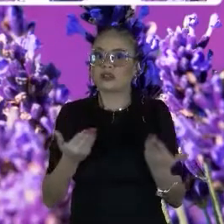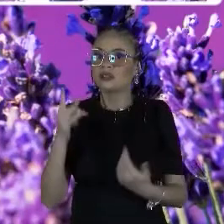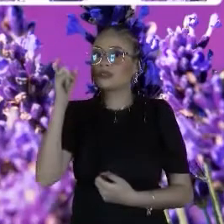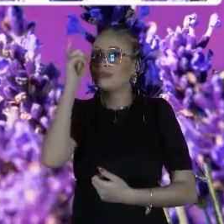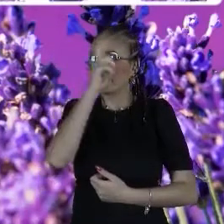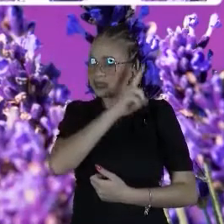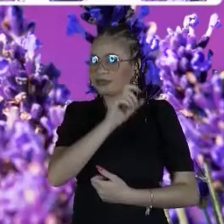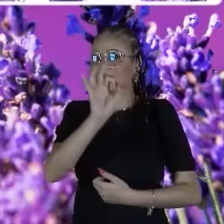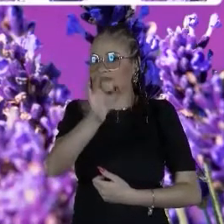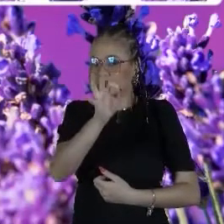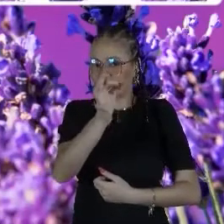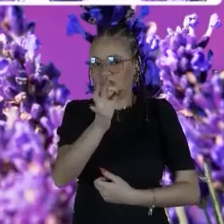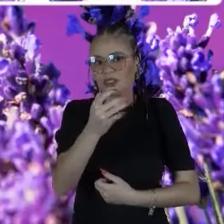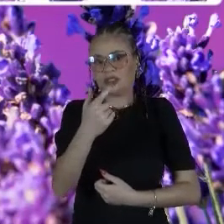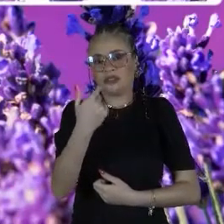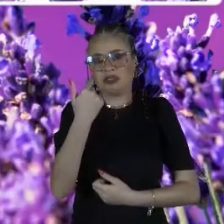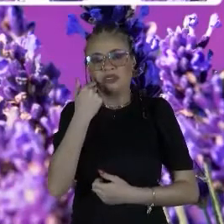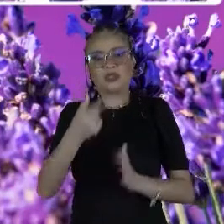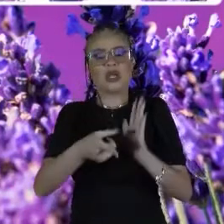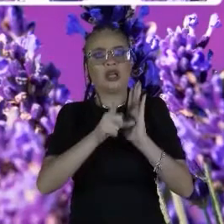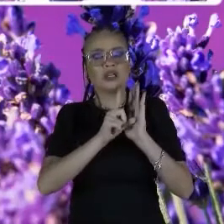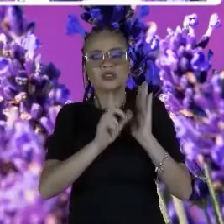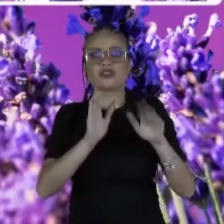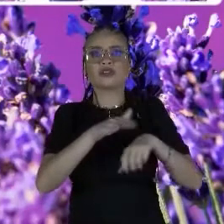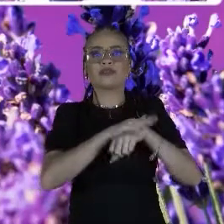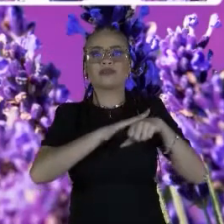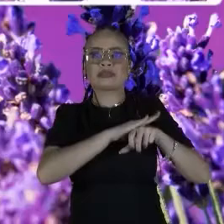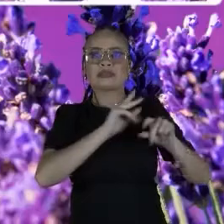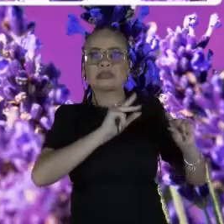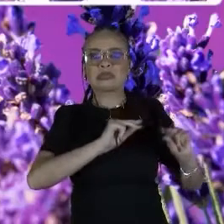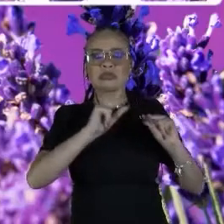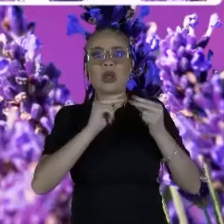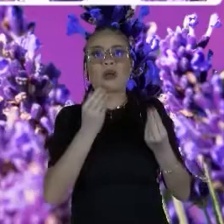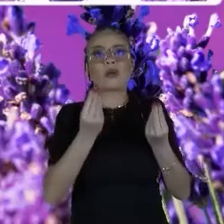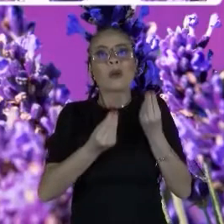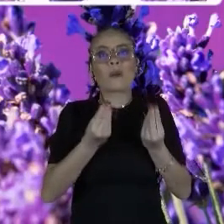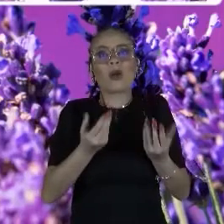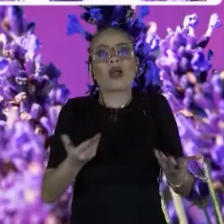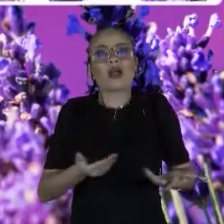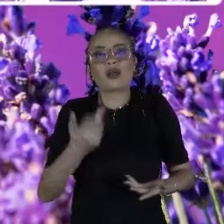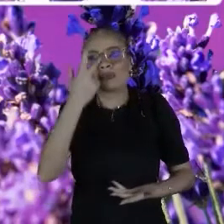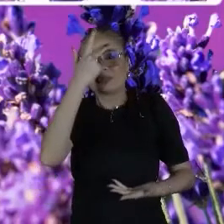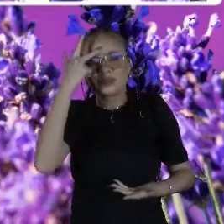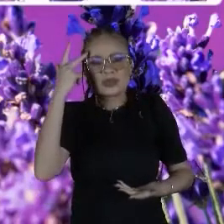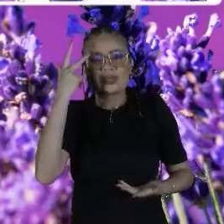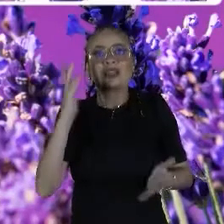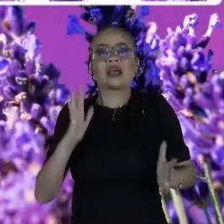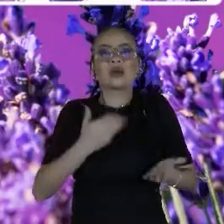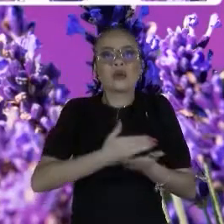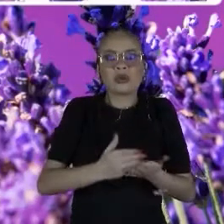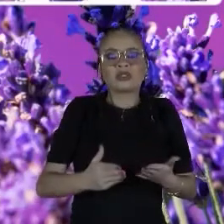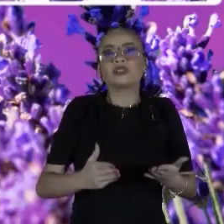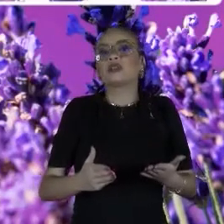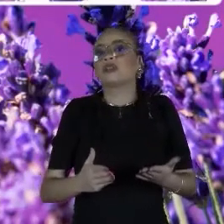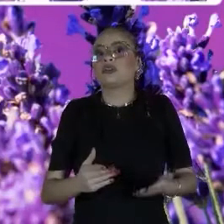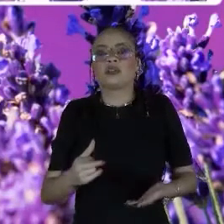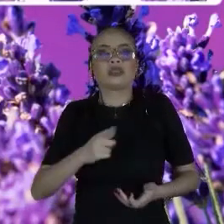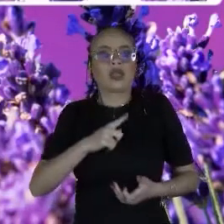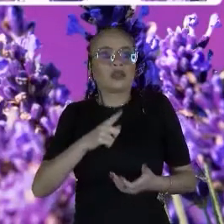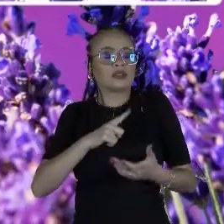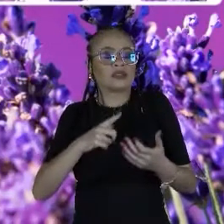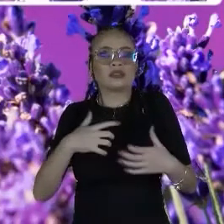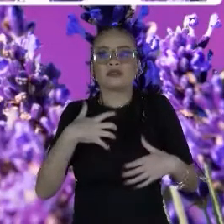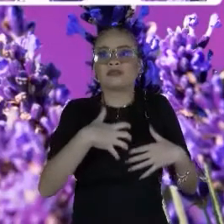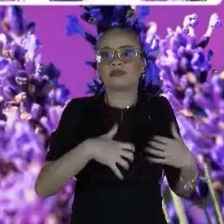a gente viu aqui né na conversa interior anterior e como as pessoas hoje estão sofrendo com tudo isso